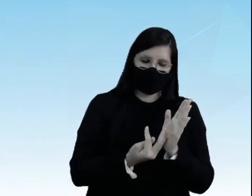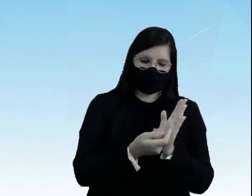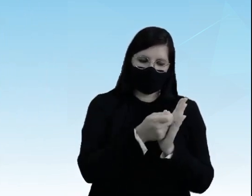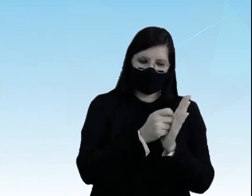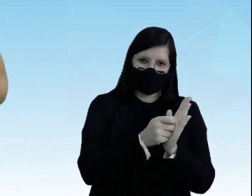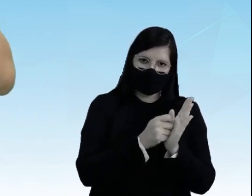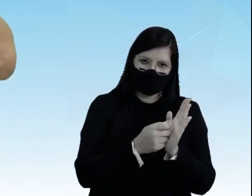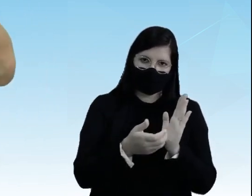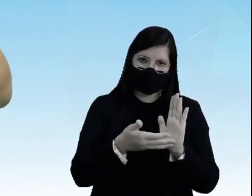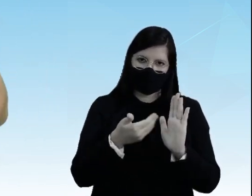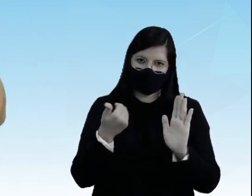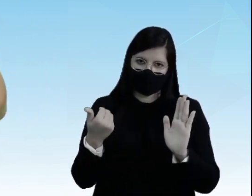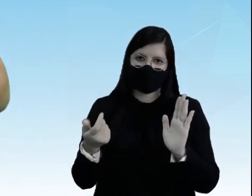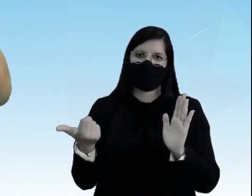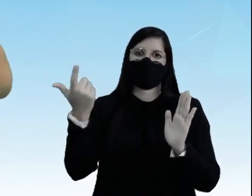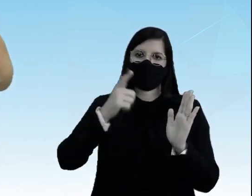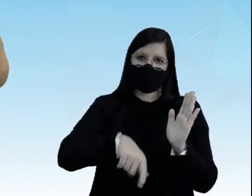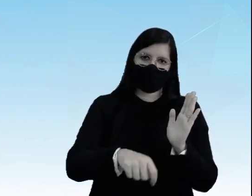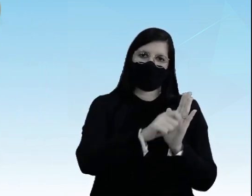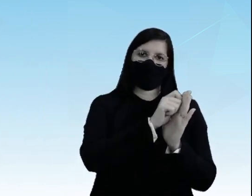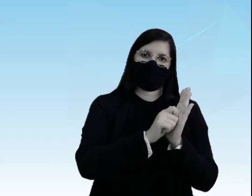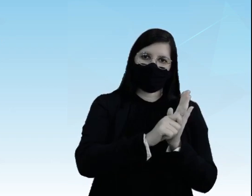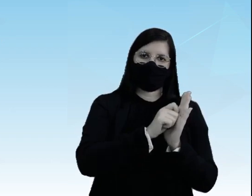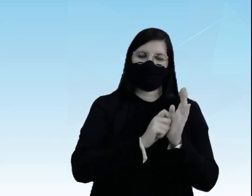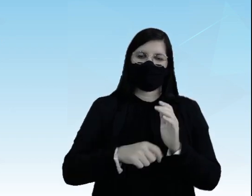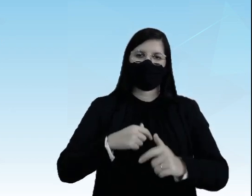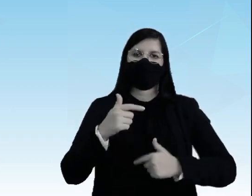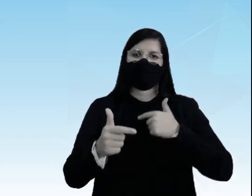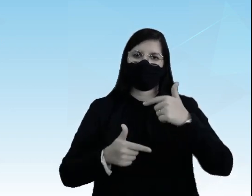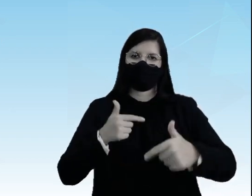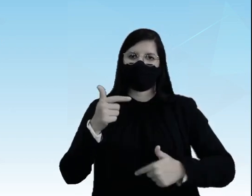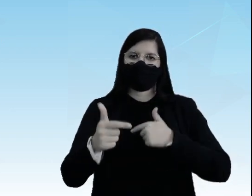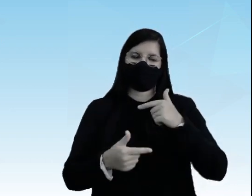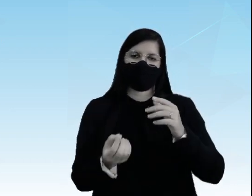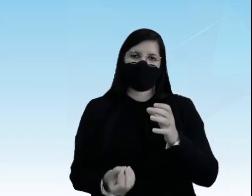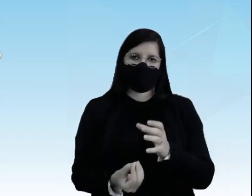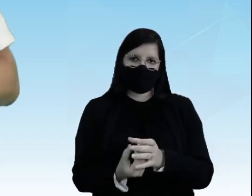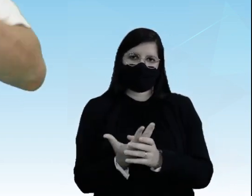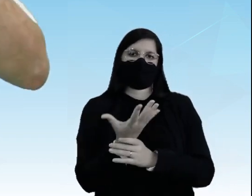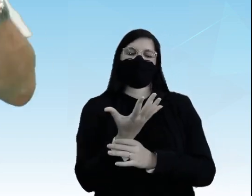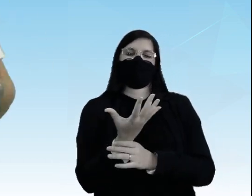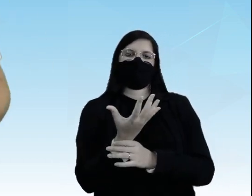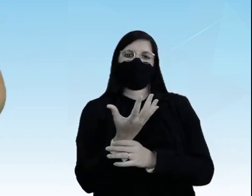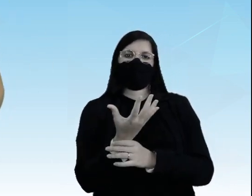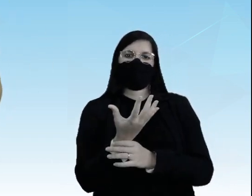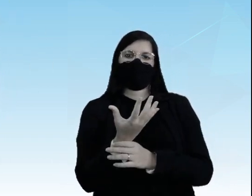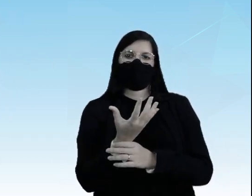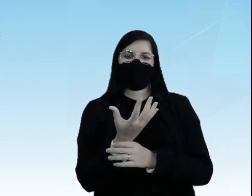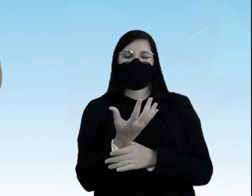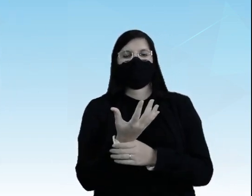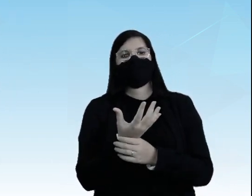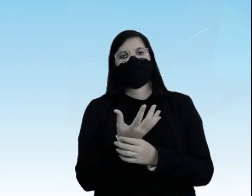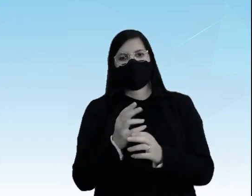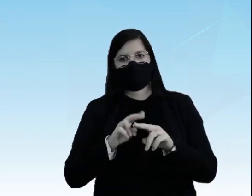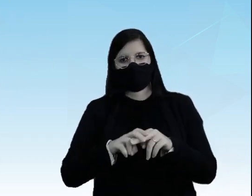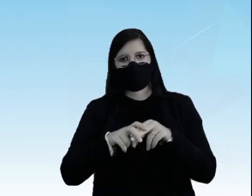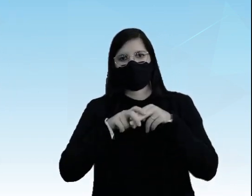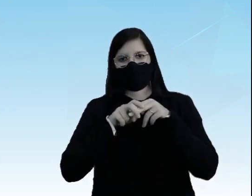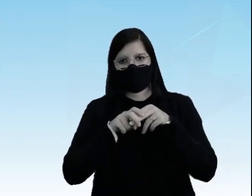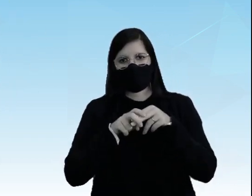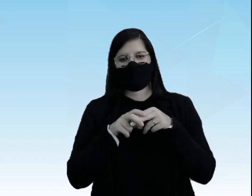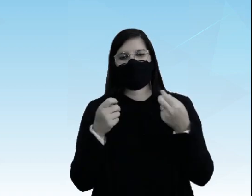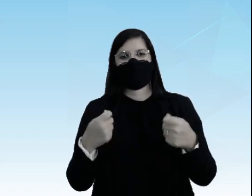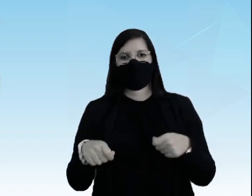corta o texto, reescreve. Isso é um trabalho de elaboração. Mais uma vez, estou